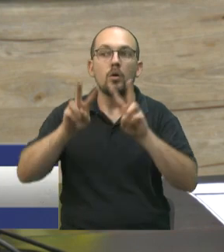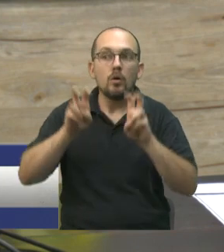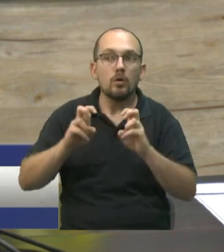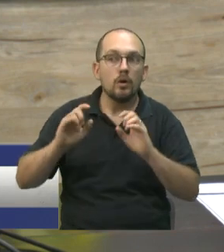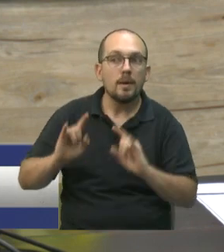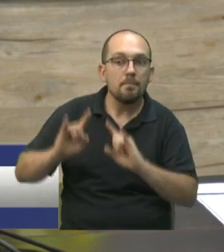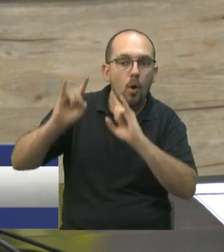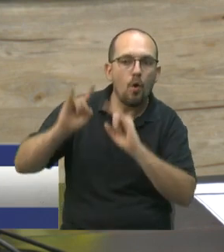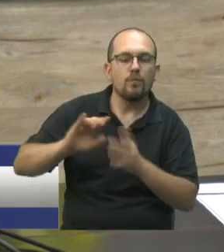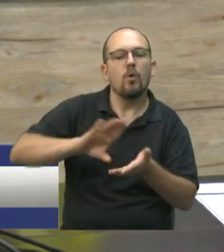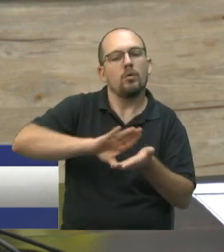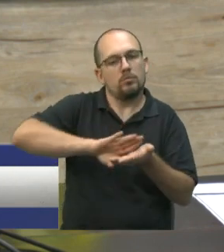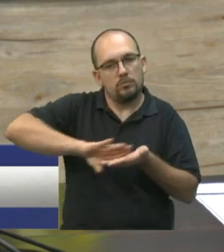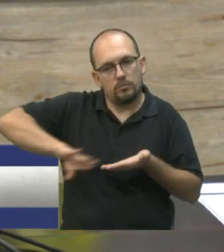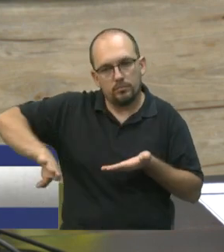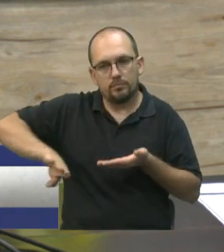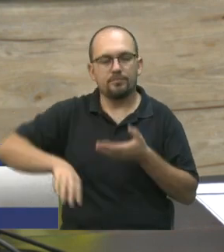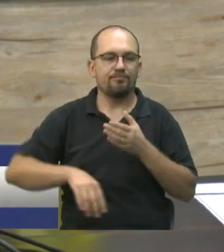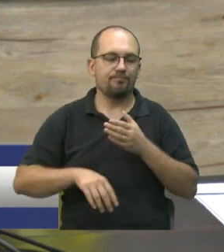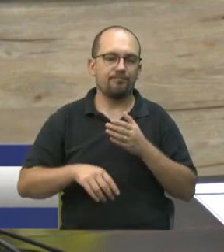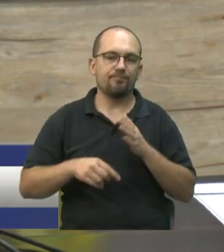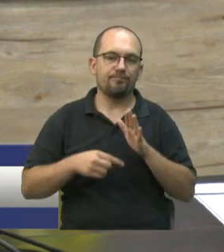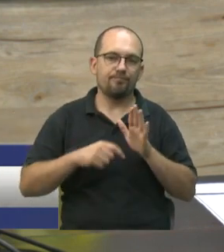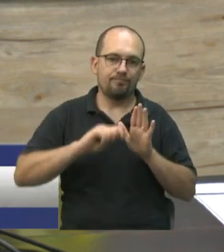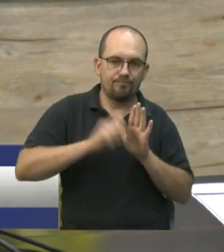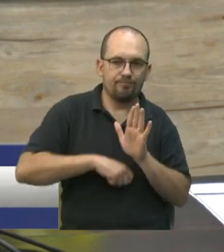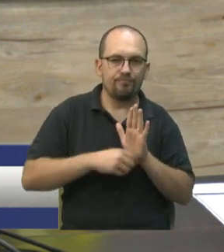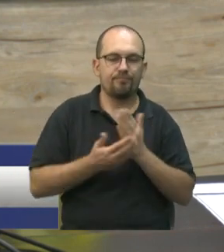correspondente a isso. Haja visto uma